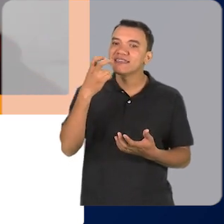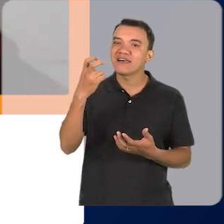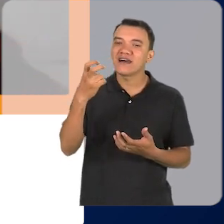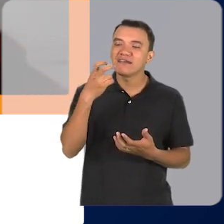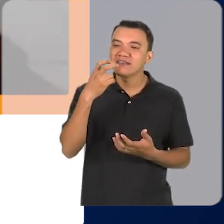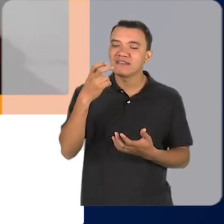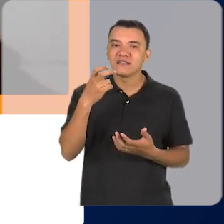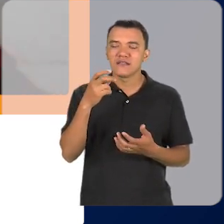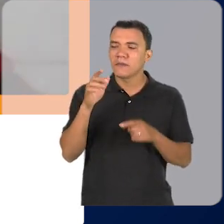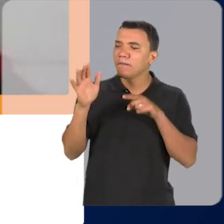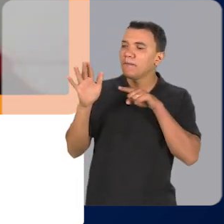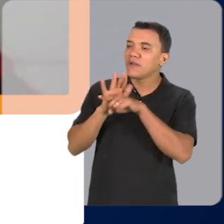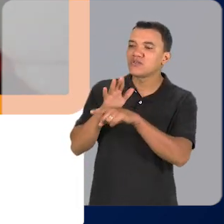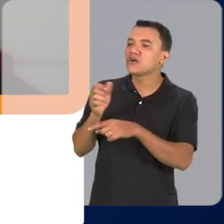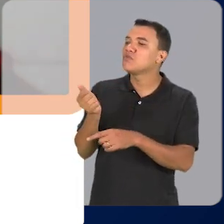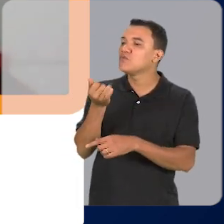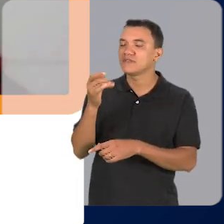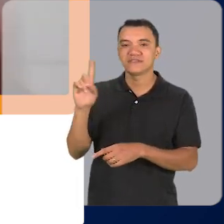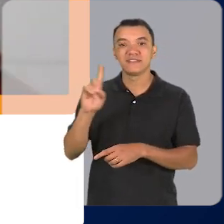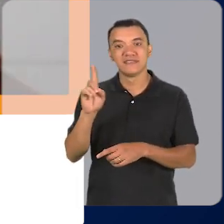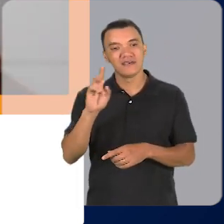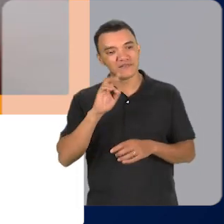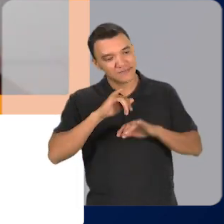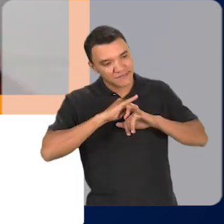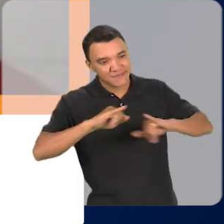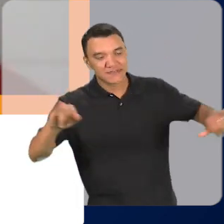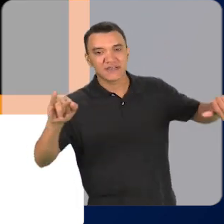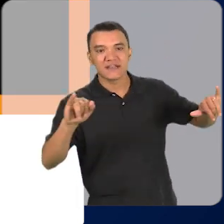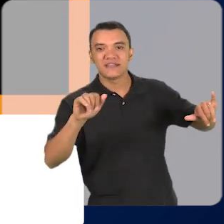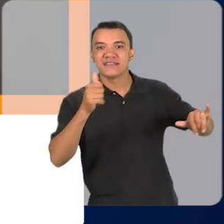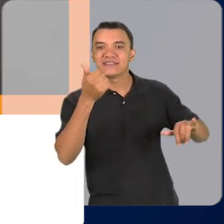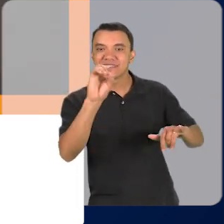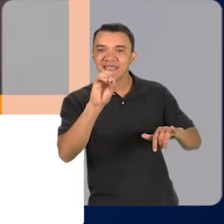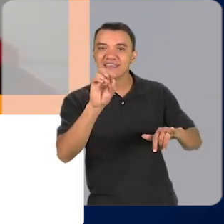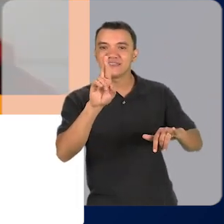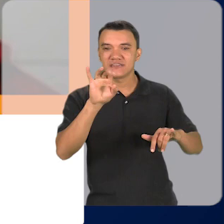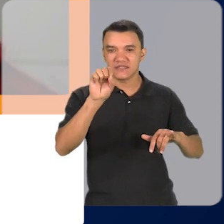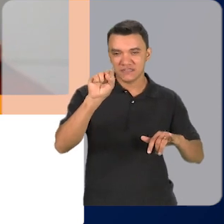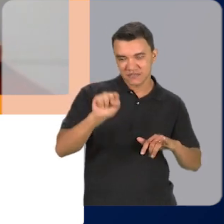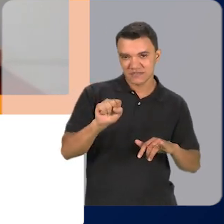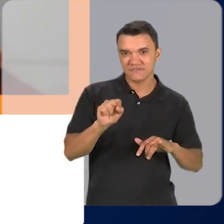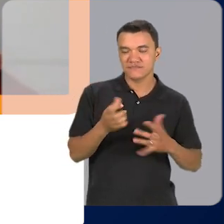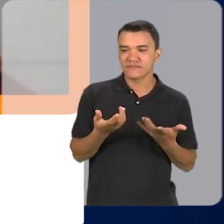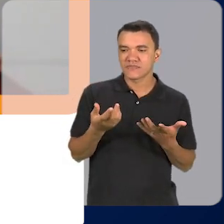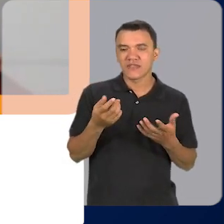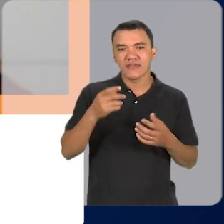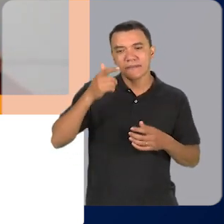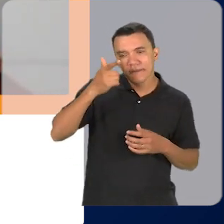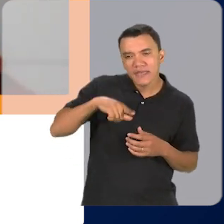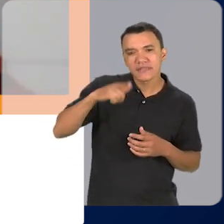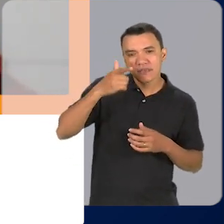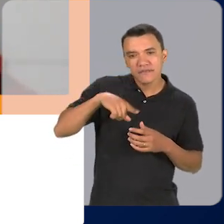anunciava que era apenas R$10. E aí, de tanto repetir, houve a corruptela aí que batizou o nome do doce de